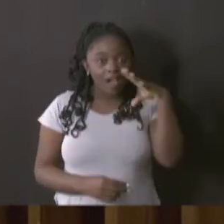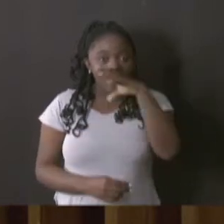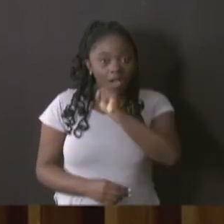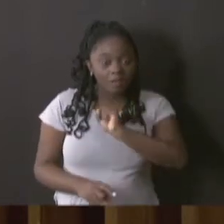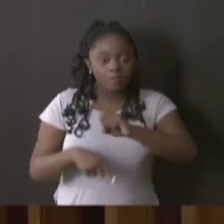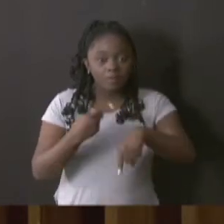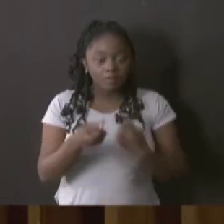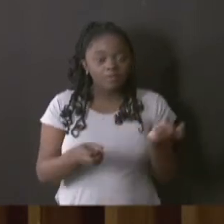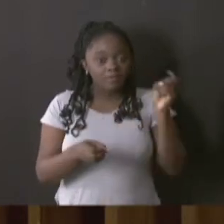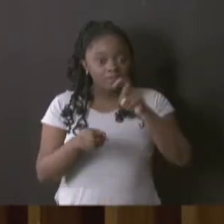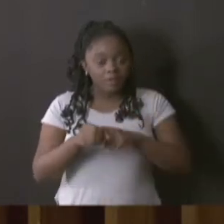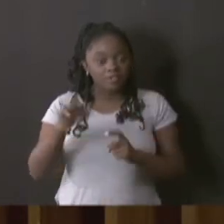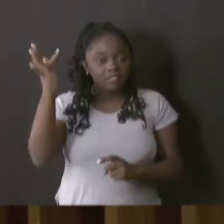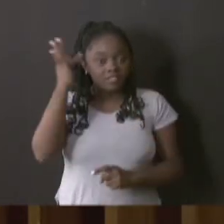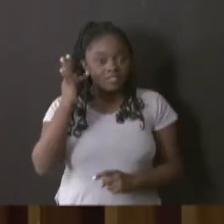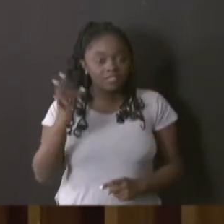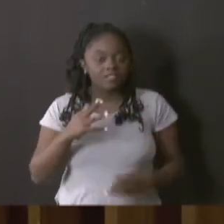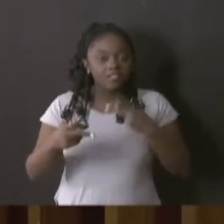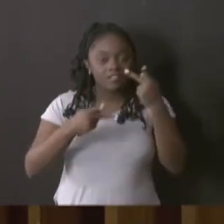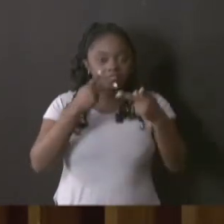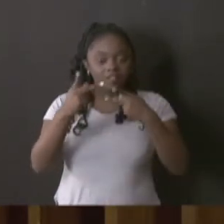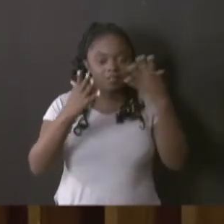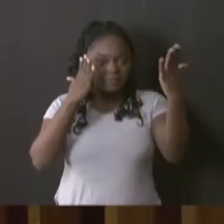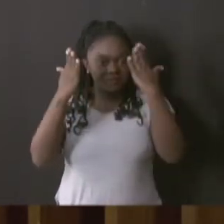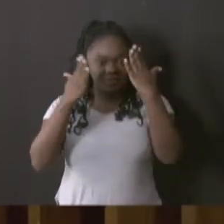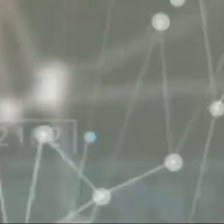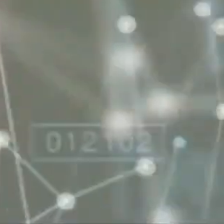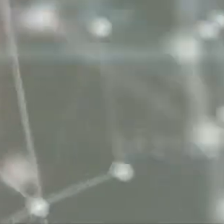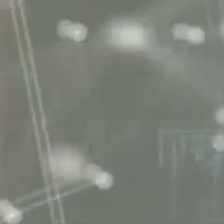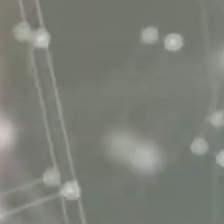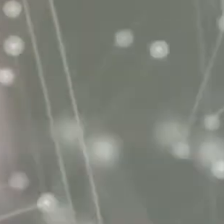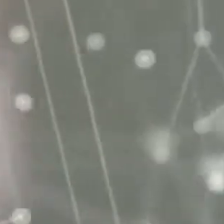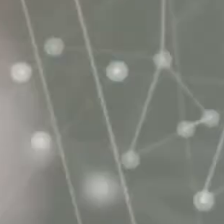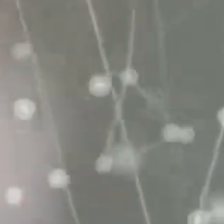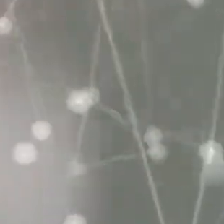Tatiana Bacelar falando sobre psicologia e Libras.